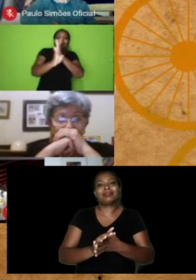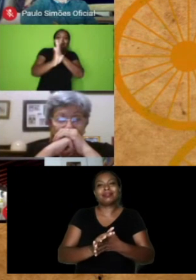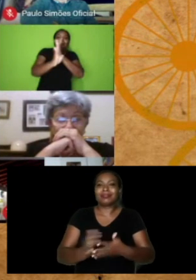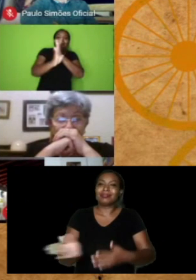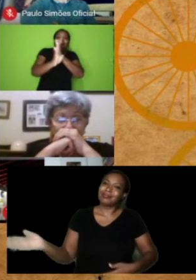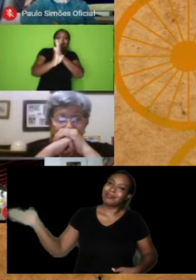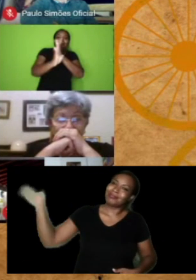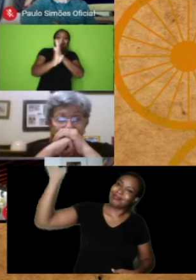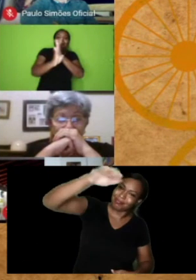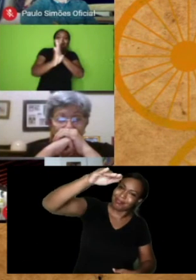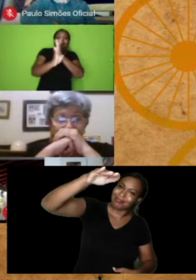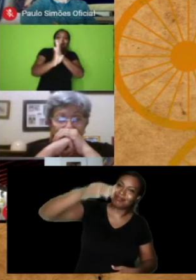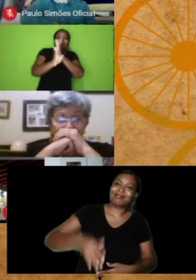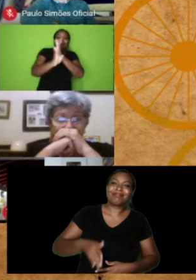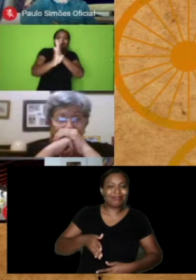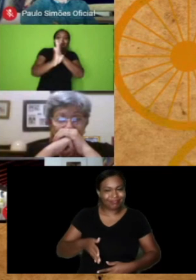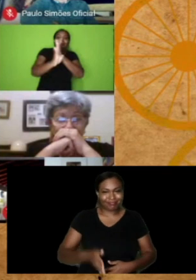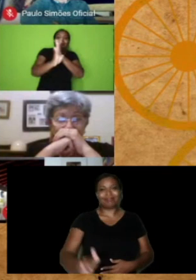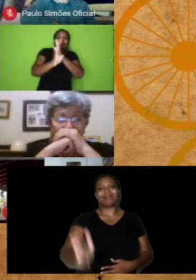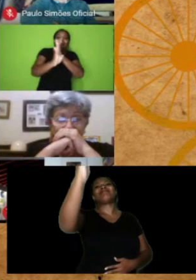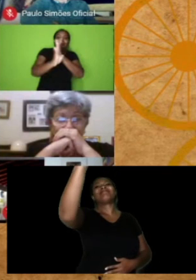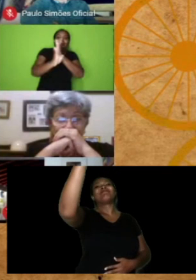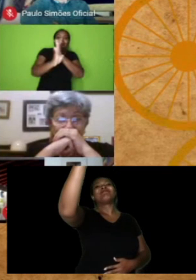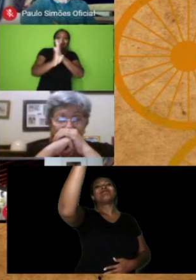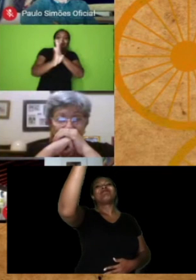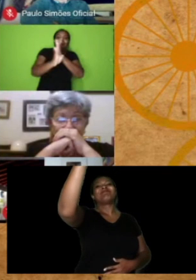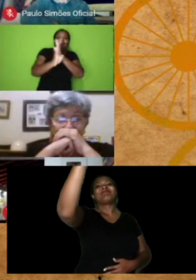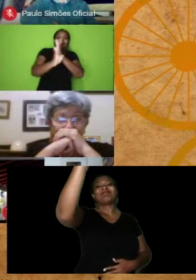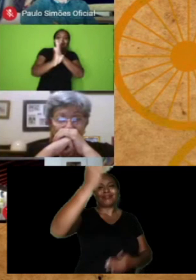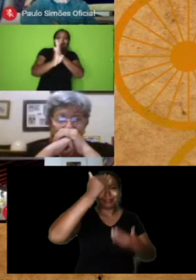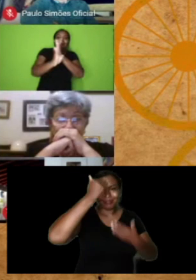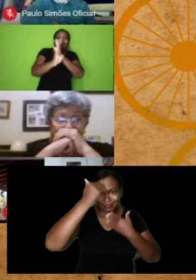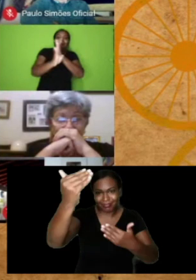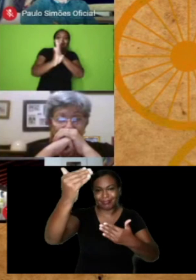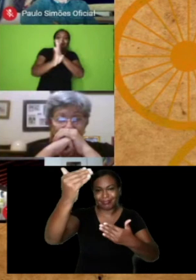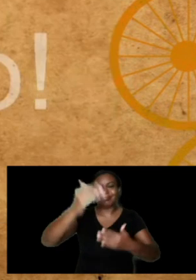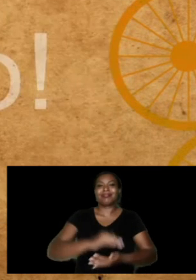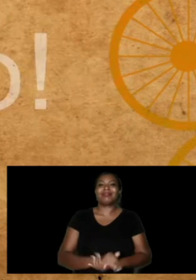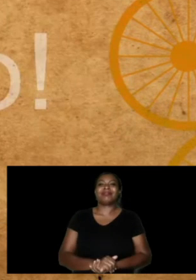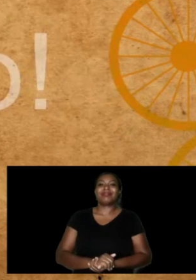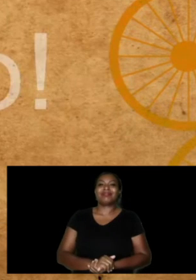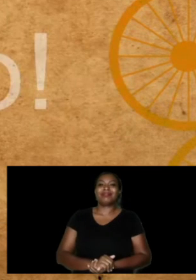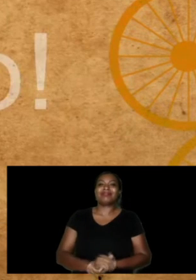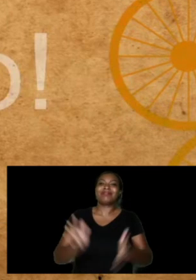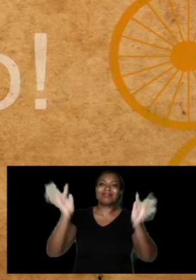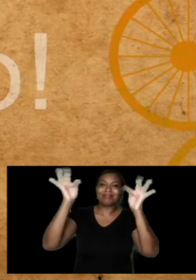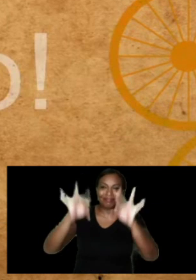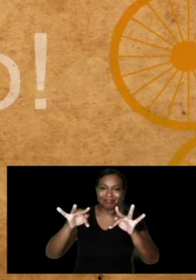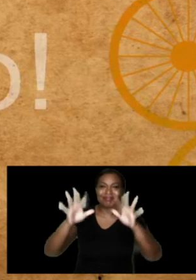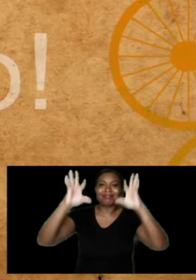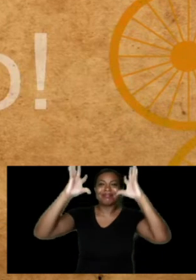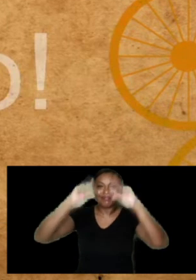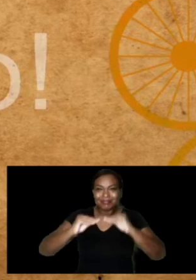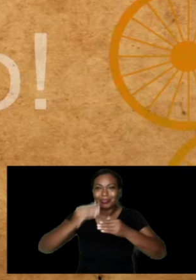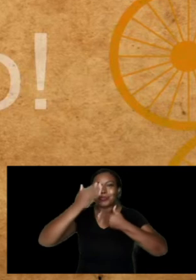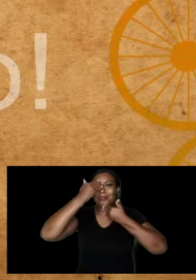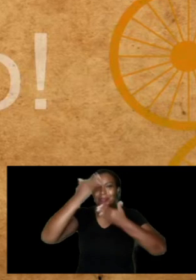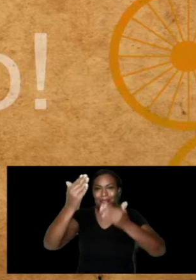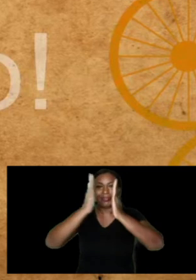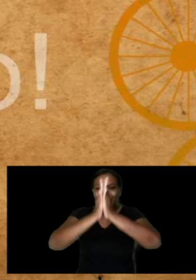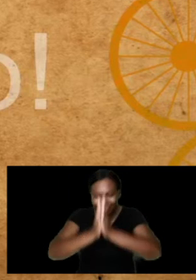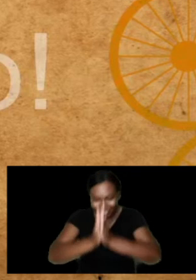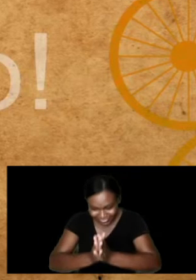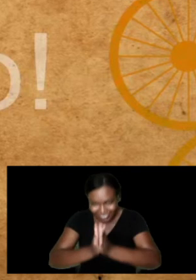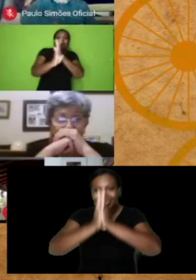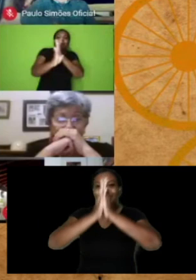Vamos embora, vamos em frente. Muito obrigado. finalizamos essa noite. Agradeço a todos os